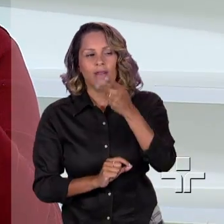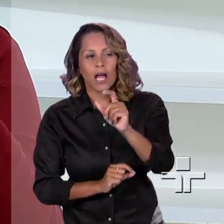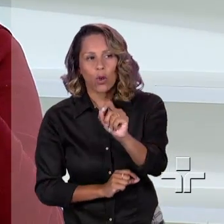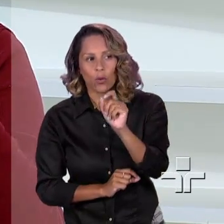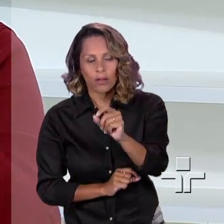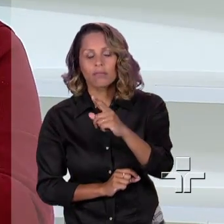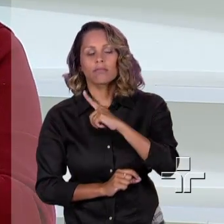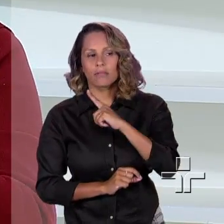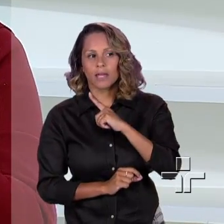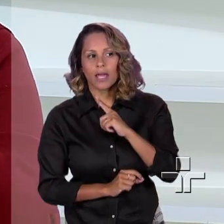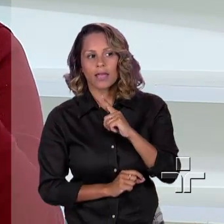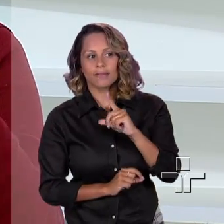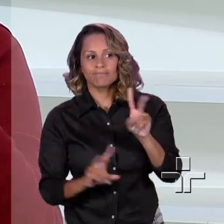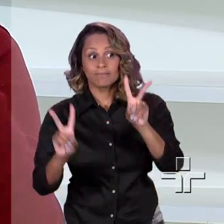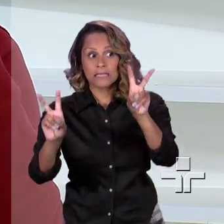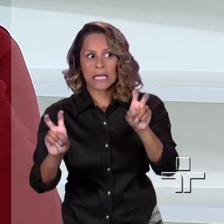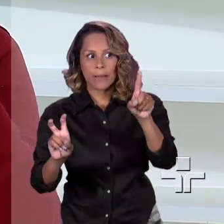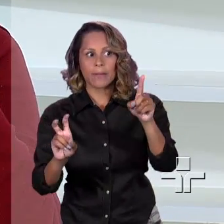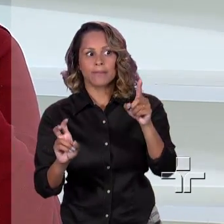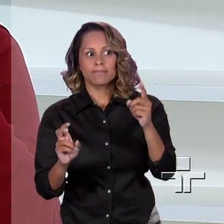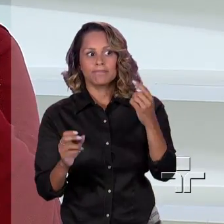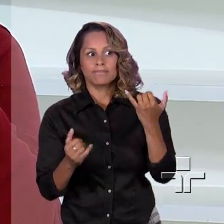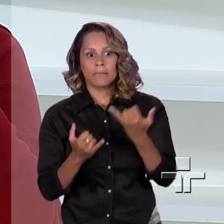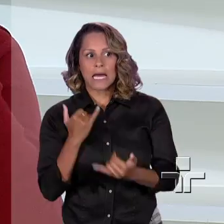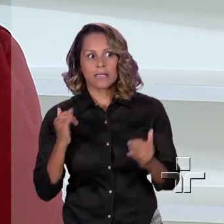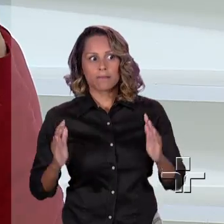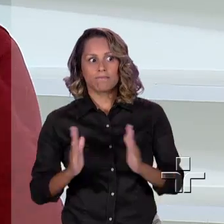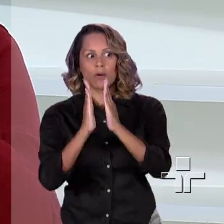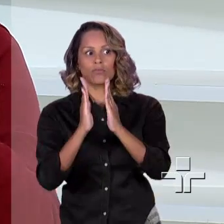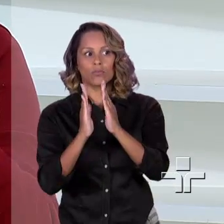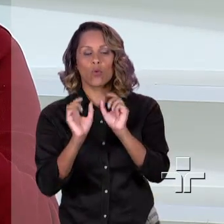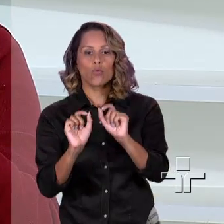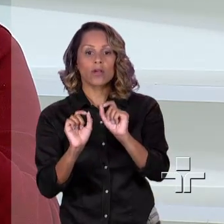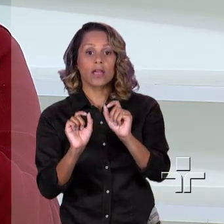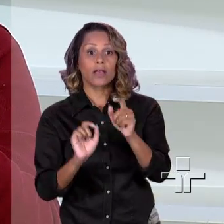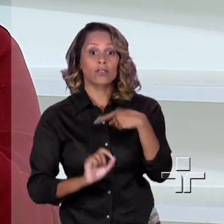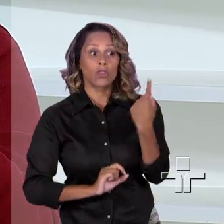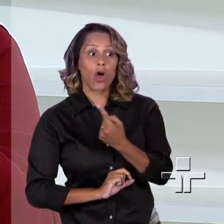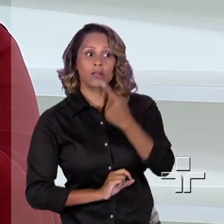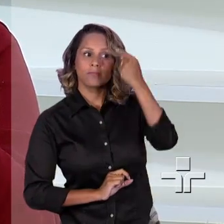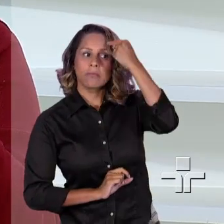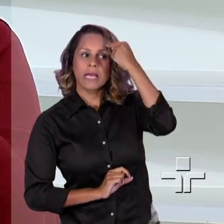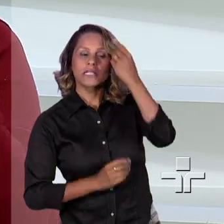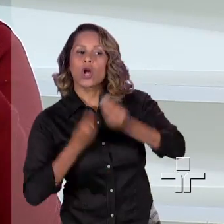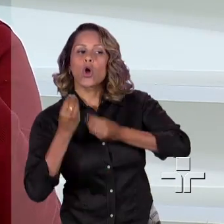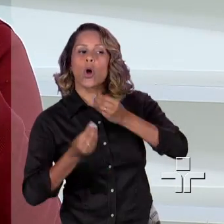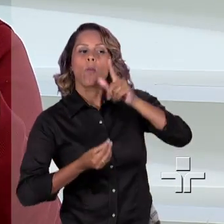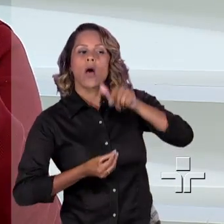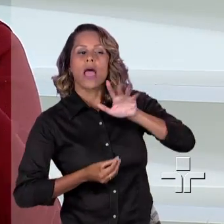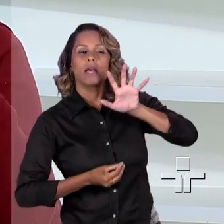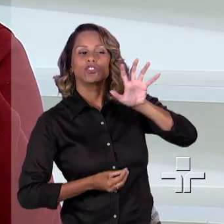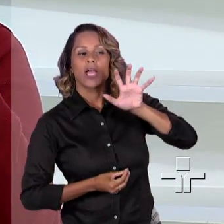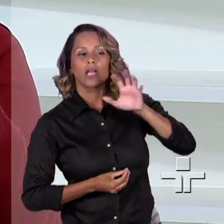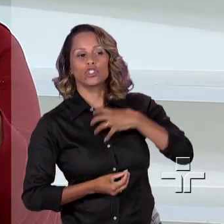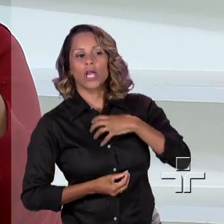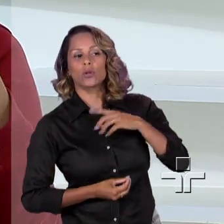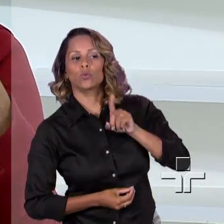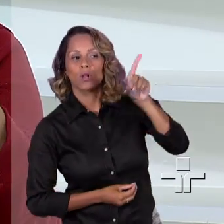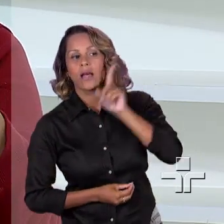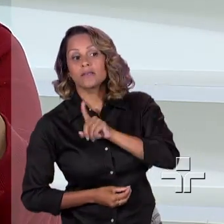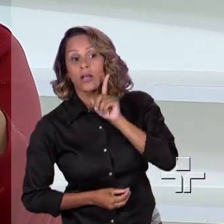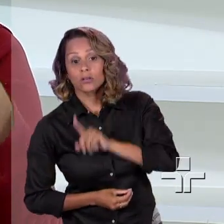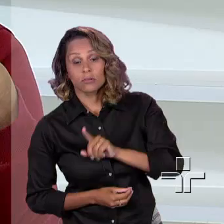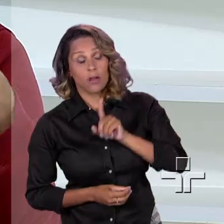de cara boa parte das pessoas que pensam sobre os Estados Unidos, né? Você é um americano